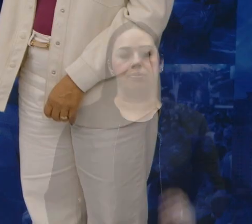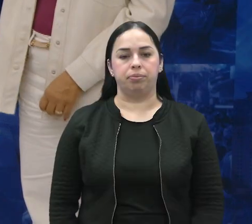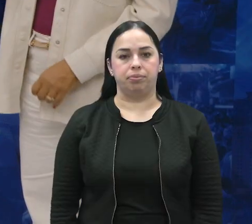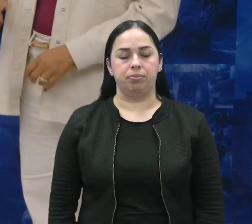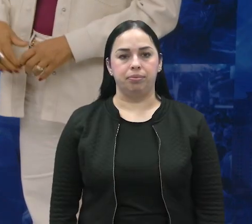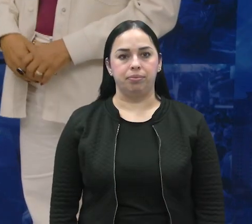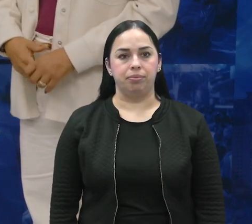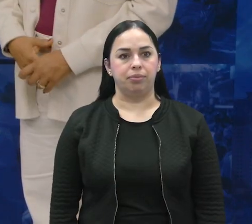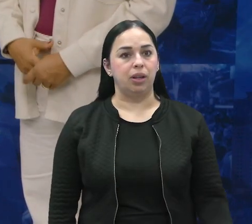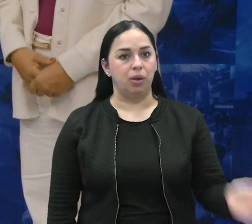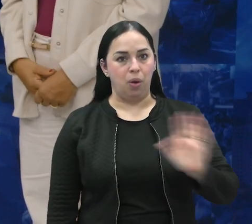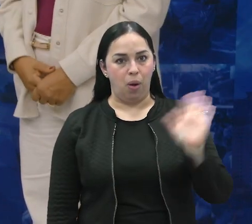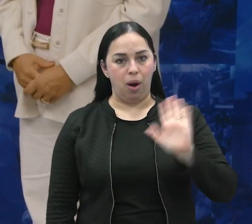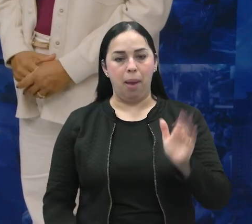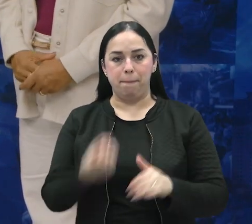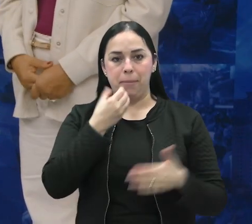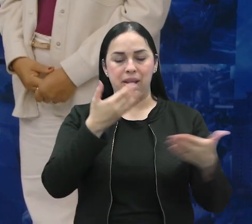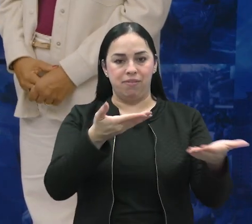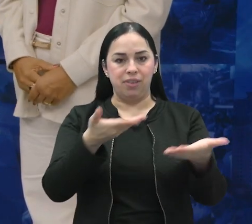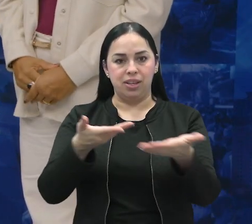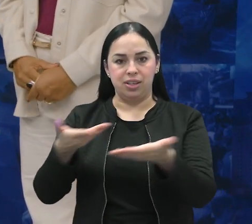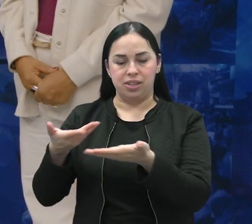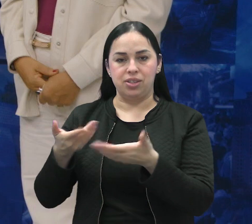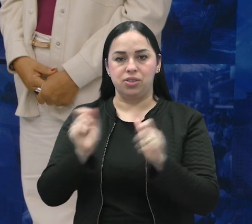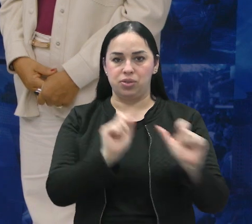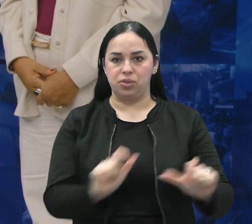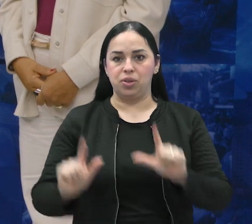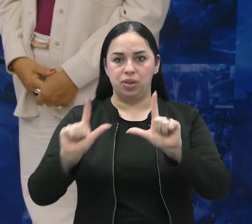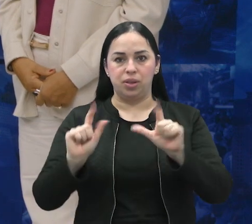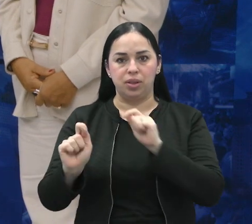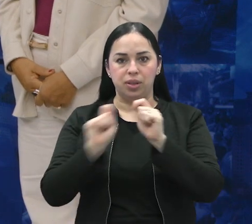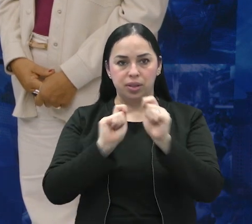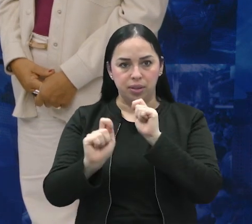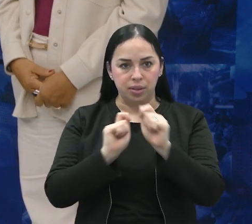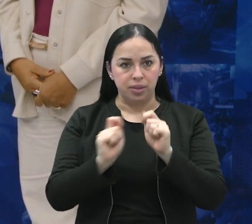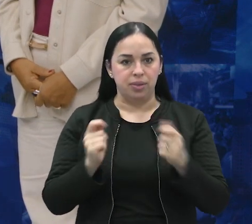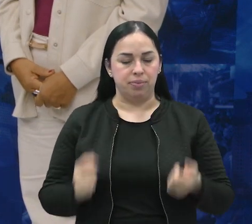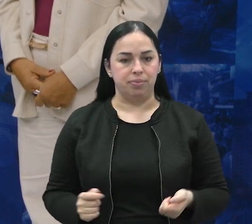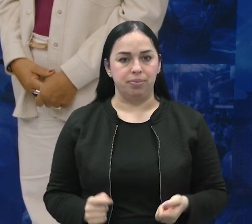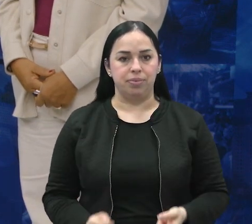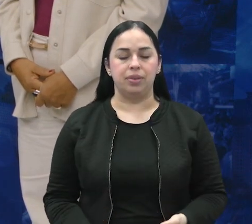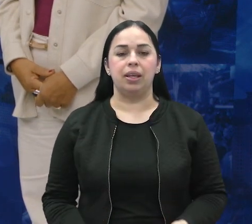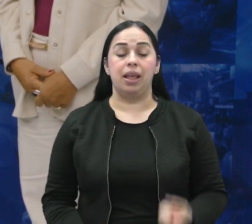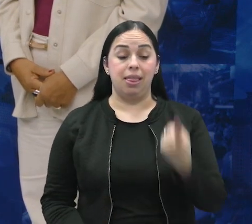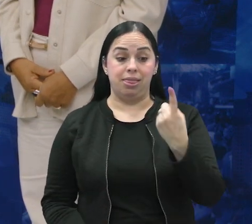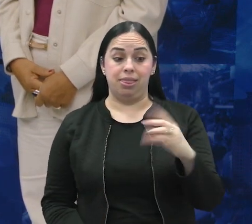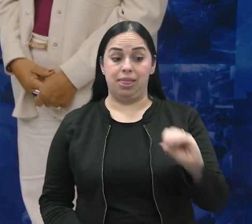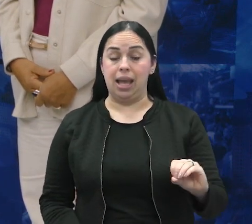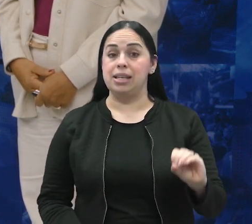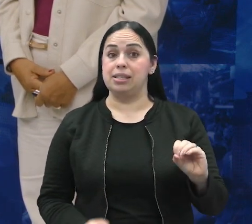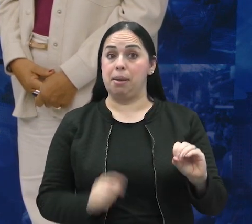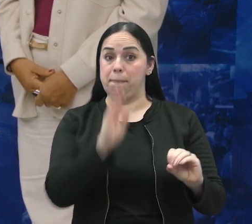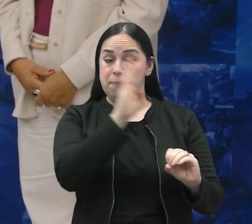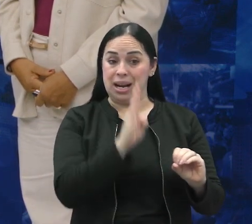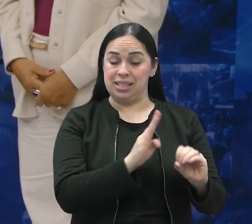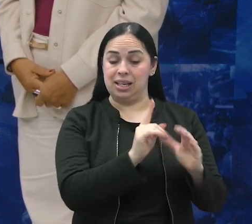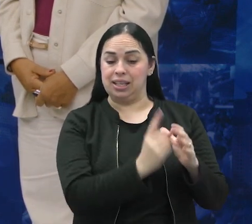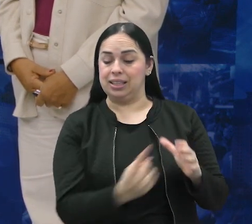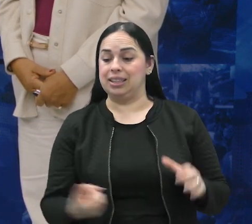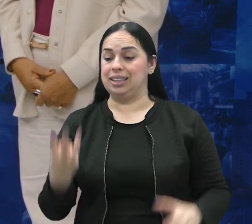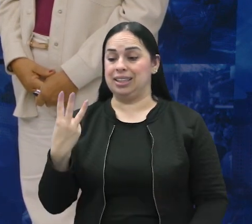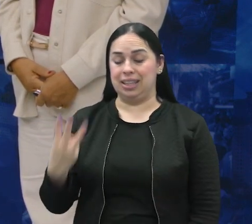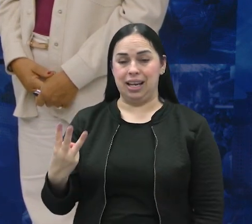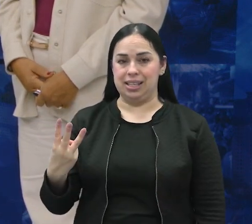Olá, sejam todos bem-vindos ao Boletim Entrevista. 3 em cada 10 brasileiros